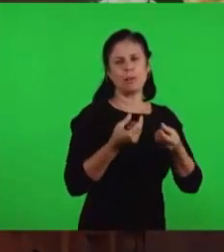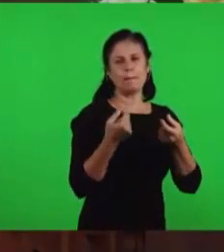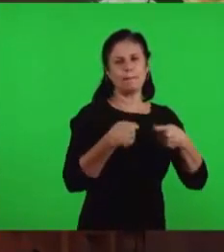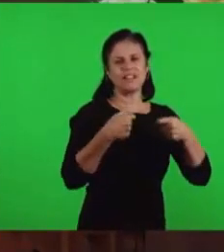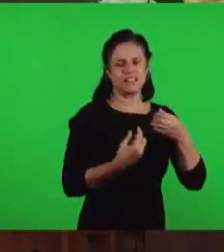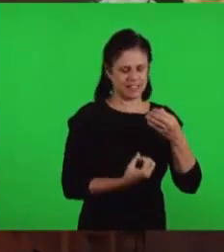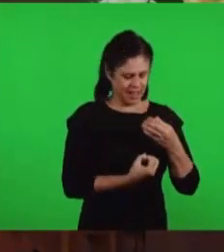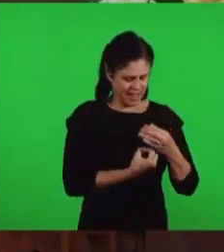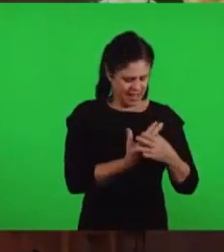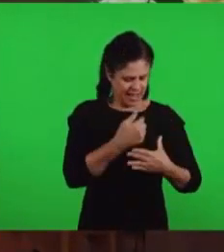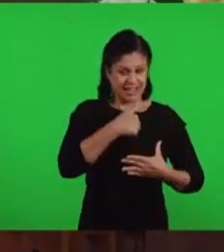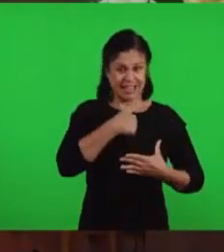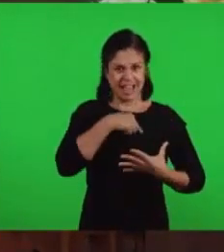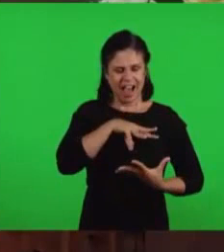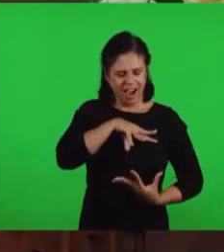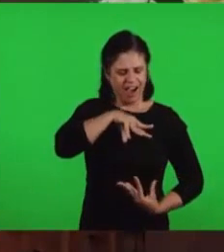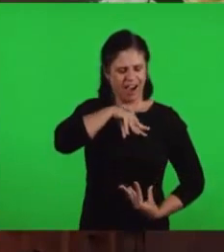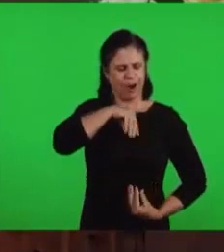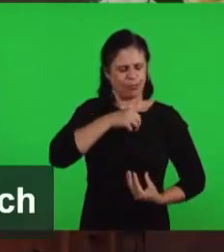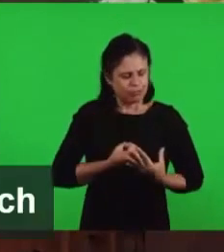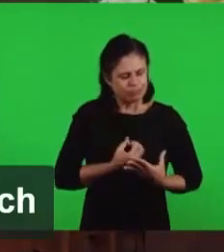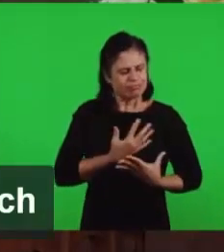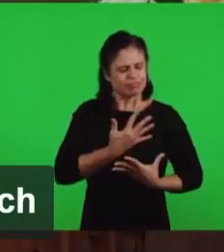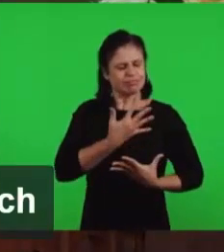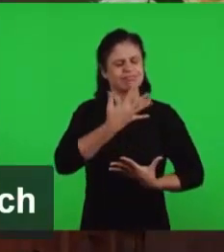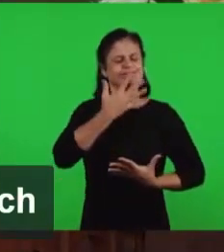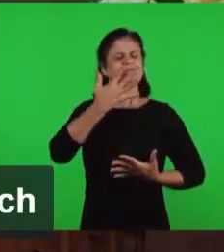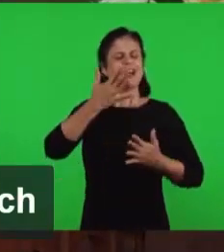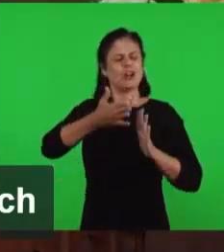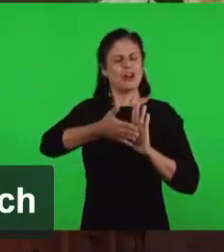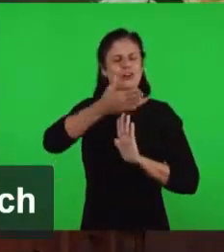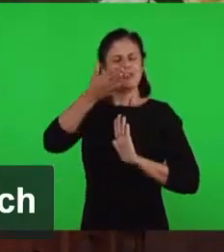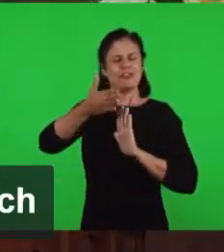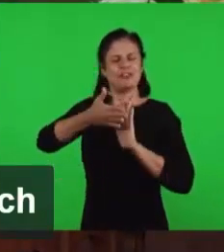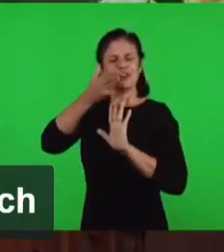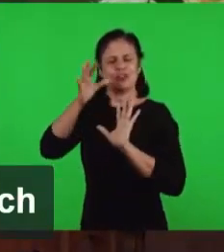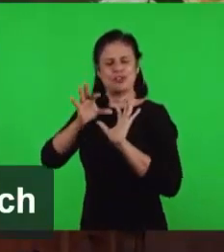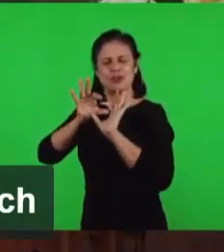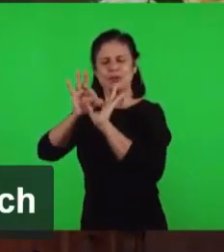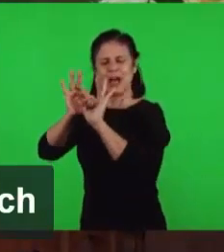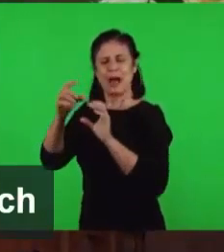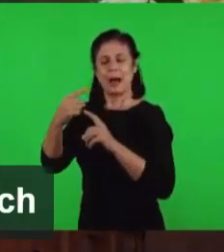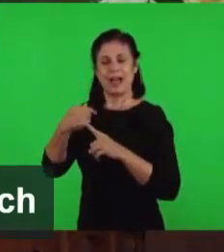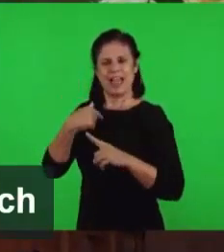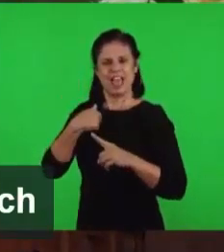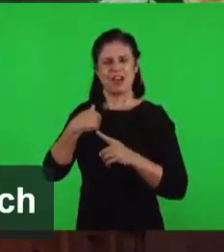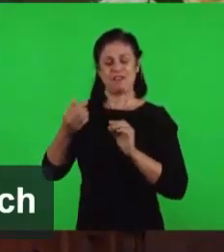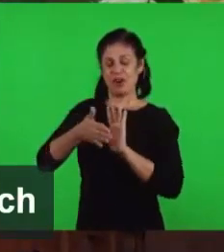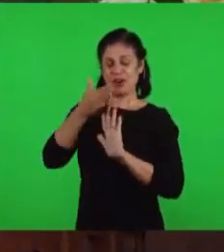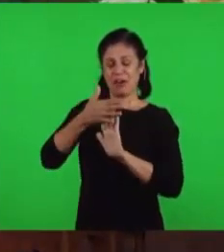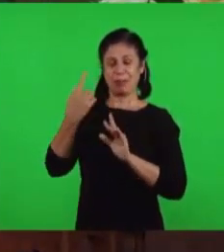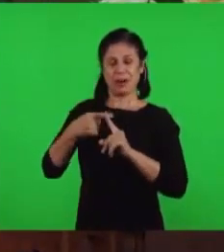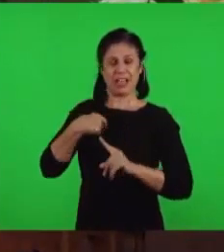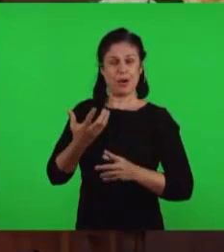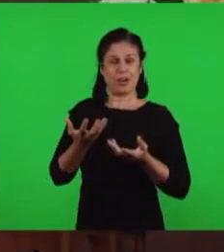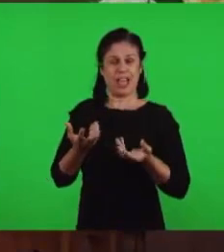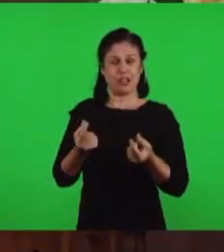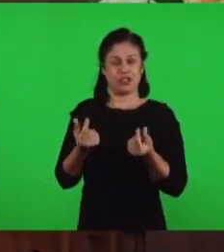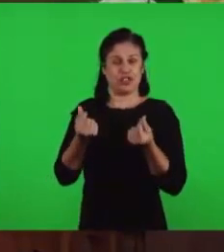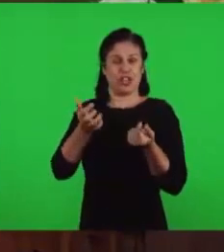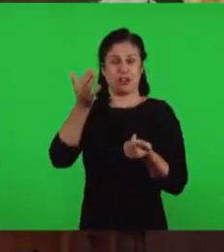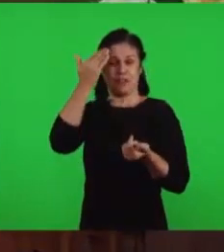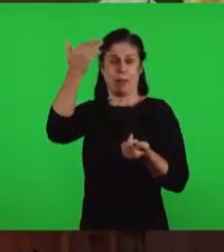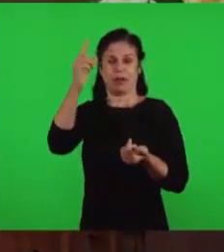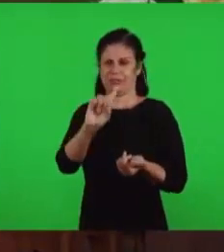está na eternidade que vem da eternidade porque a igreja é mestra